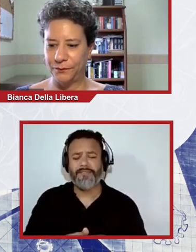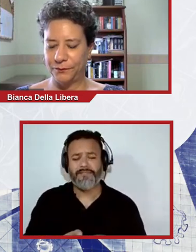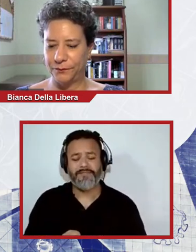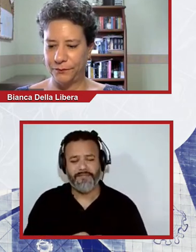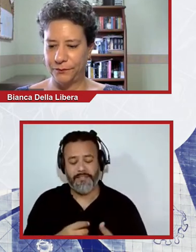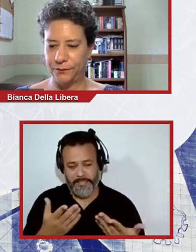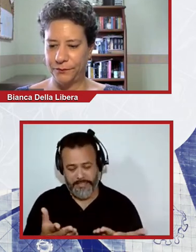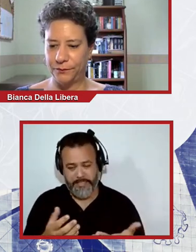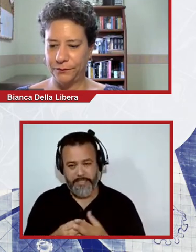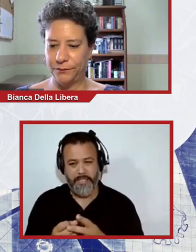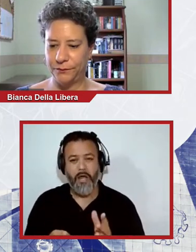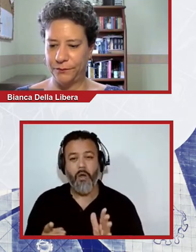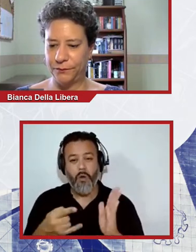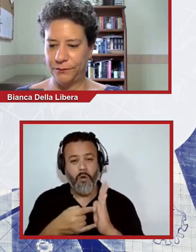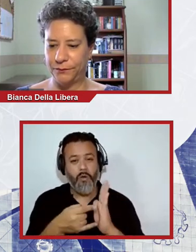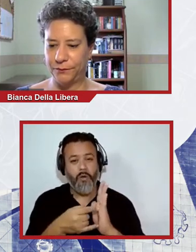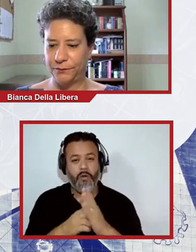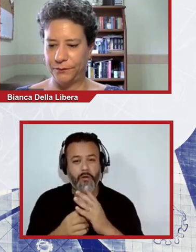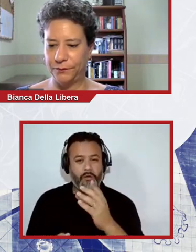mais ou menos por acaso, no ano